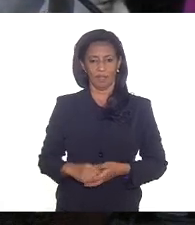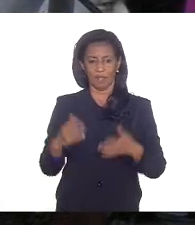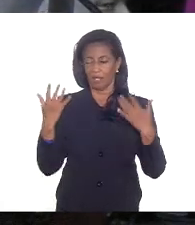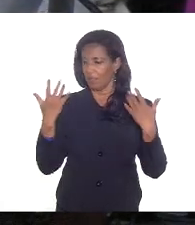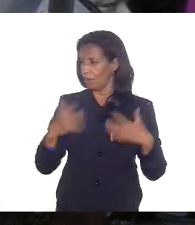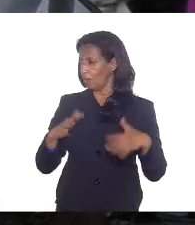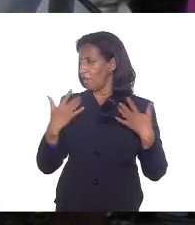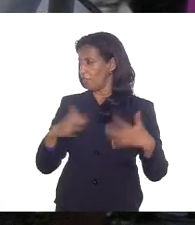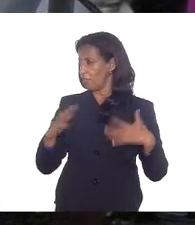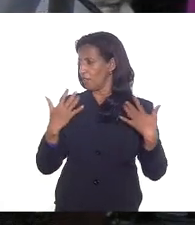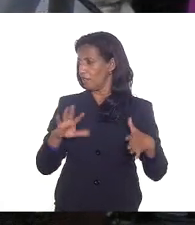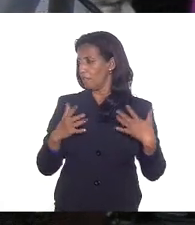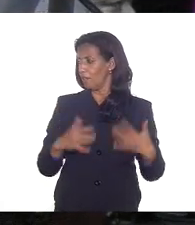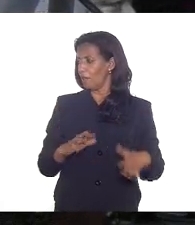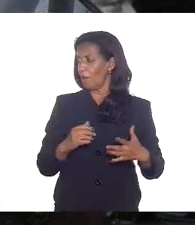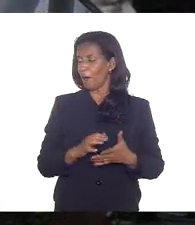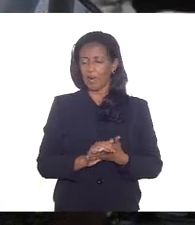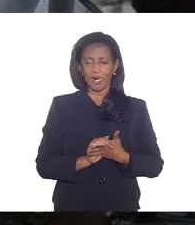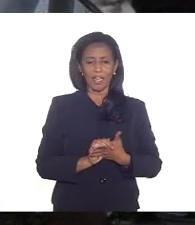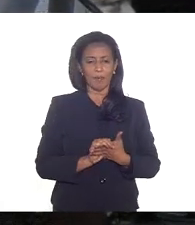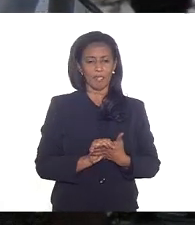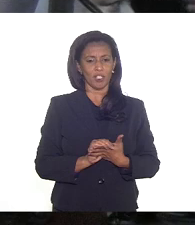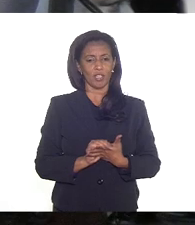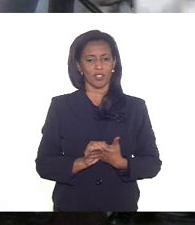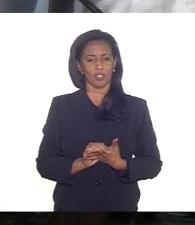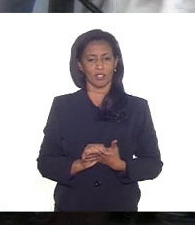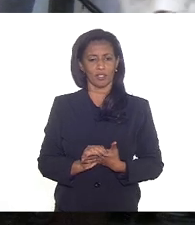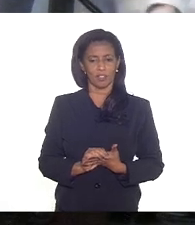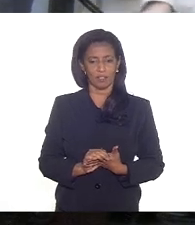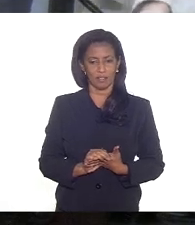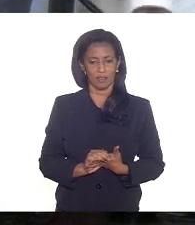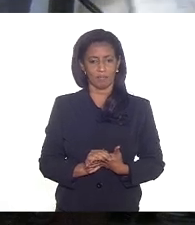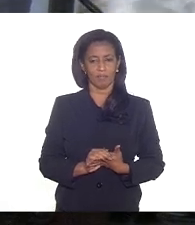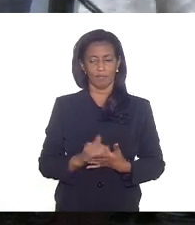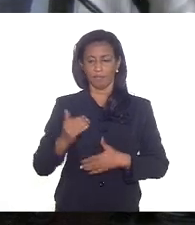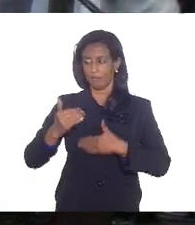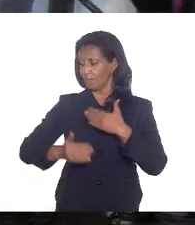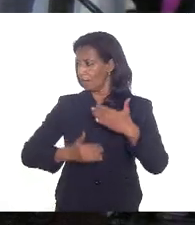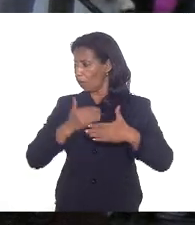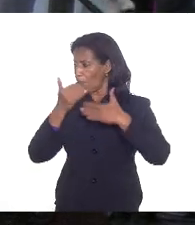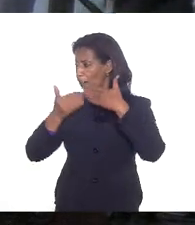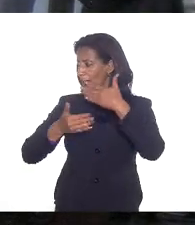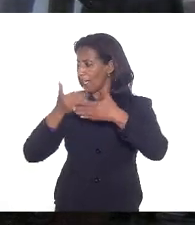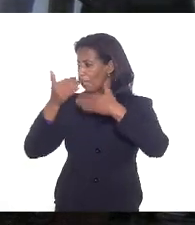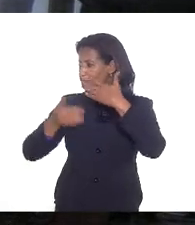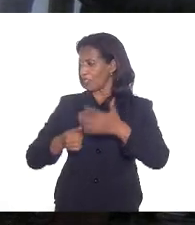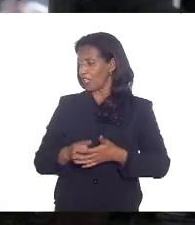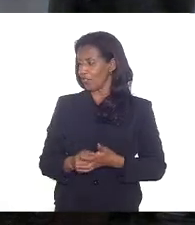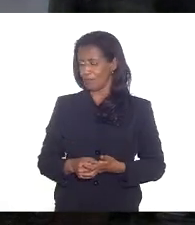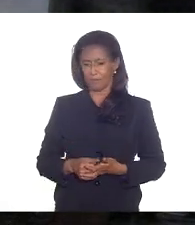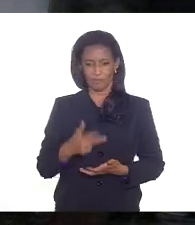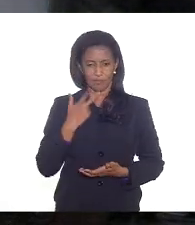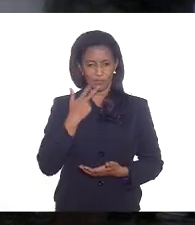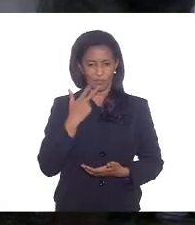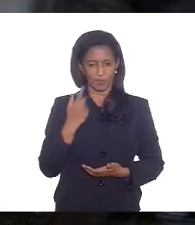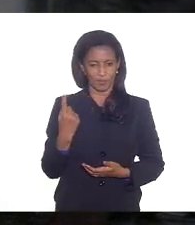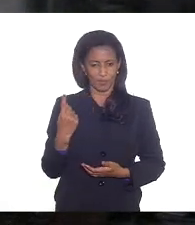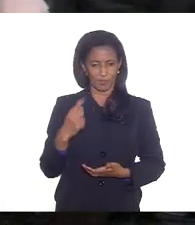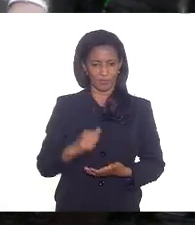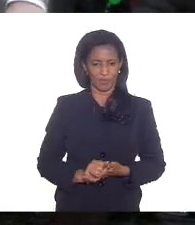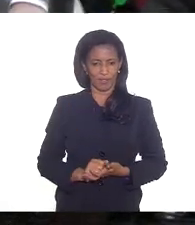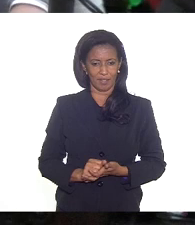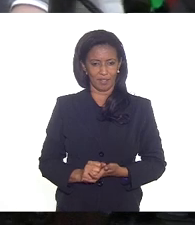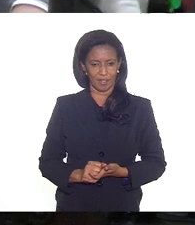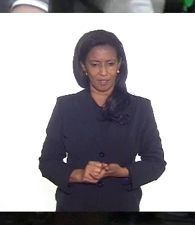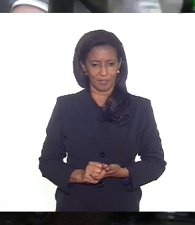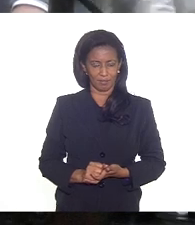parabéns aí a todos os servidores da Saúde nessa luta Presidente mas eu passo presente por gentileza pela ordem pode ser Deixa eu